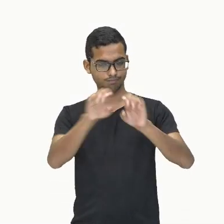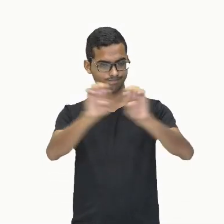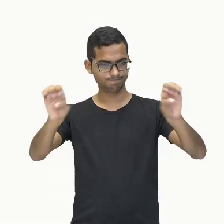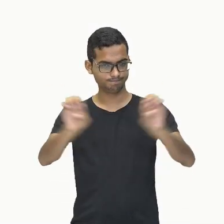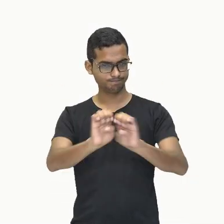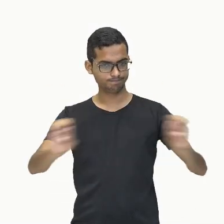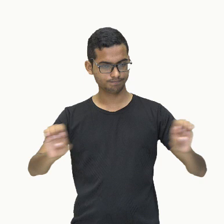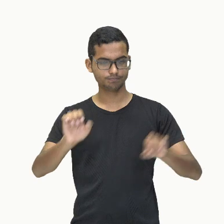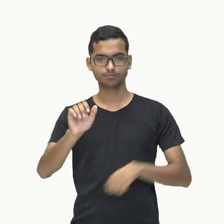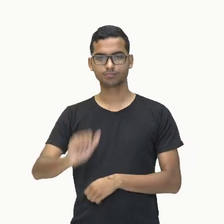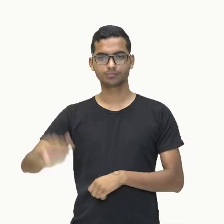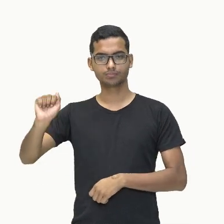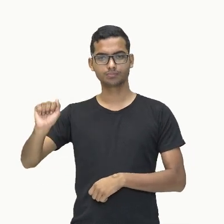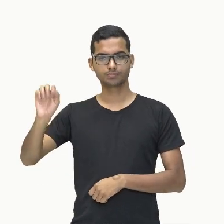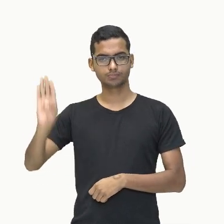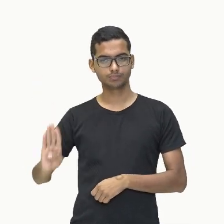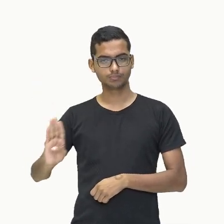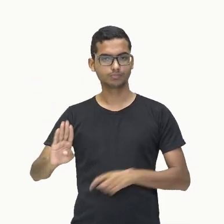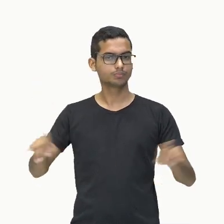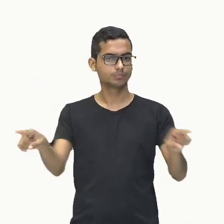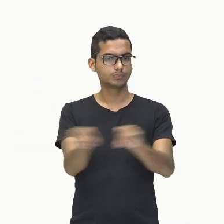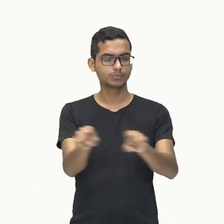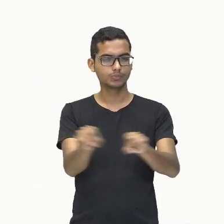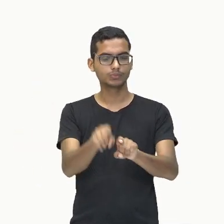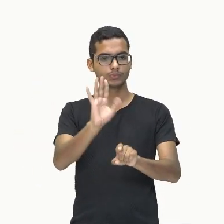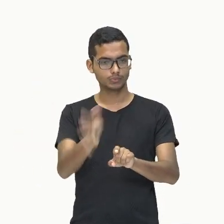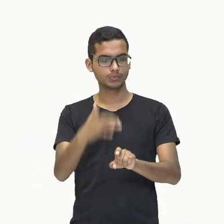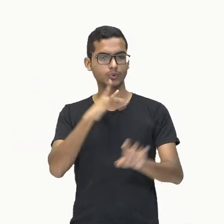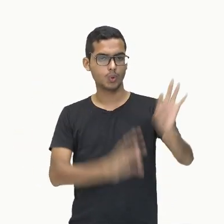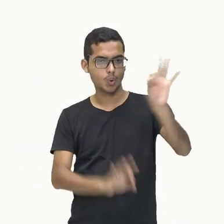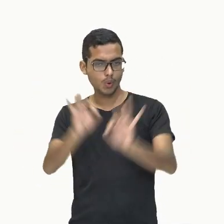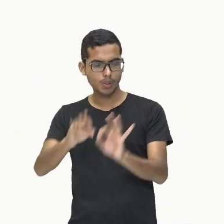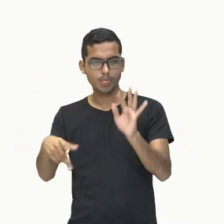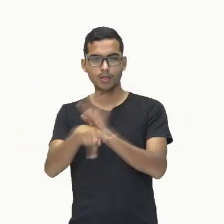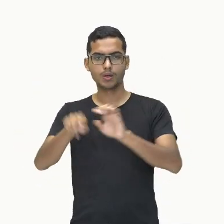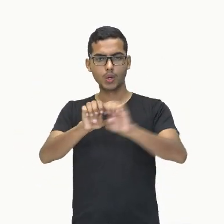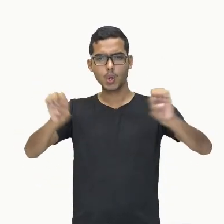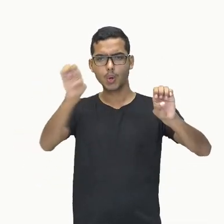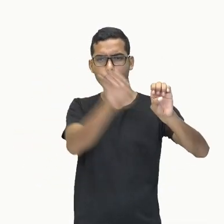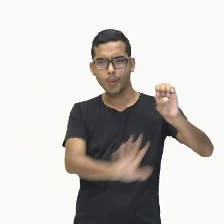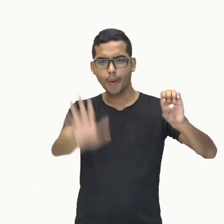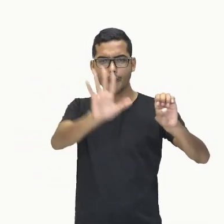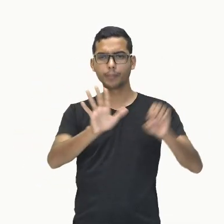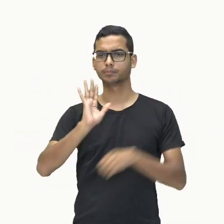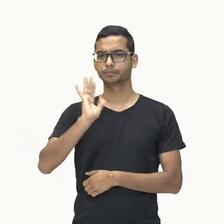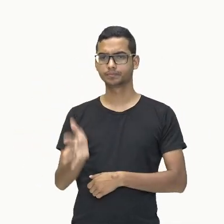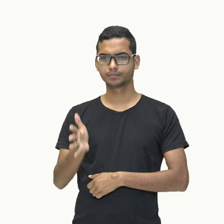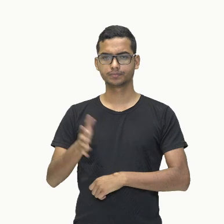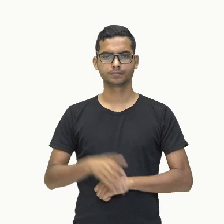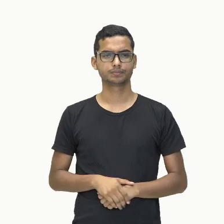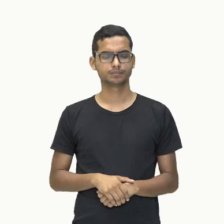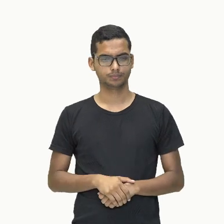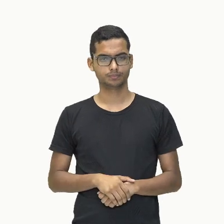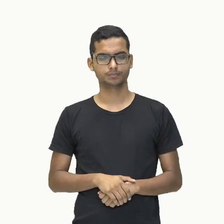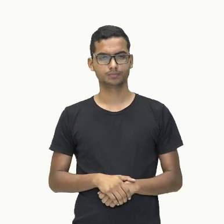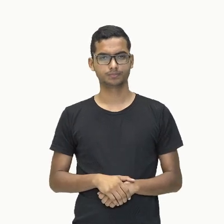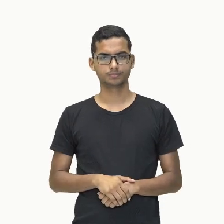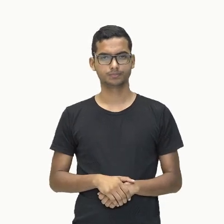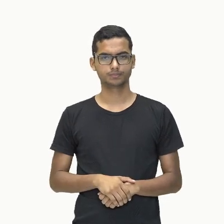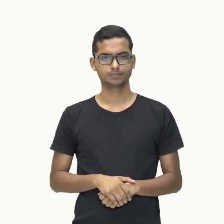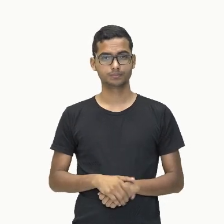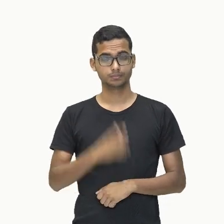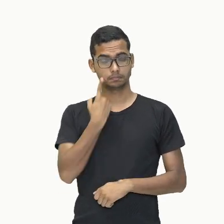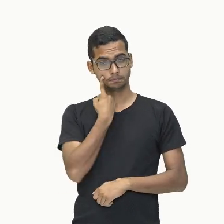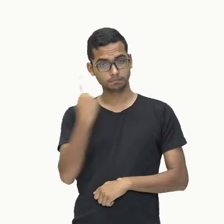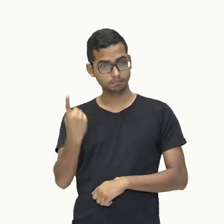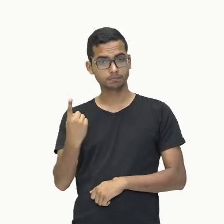A e B. Elas já estão no formato da equação geral, né? E a gente vai identificar os nossos